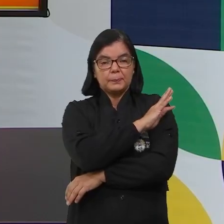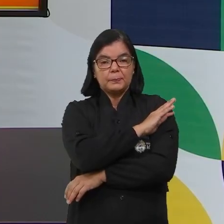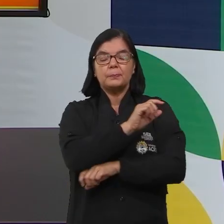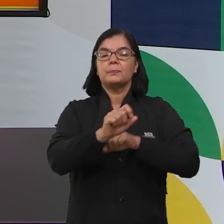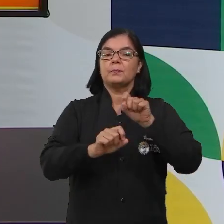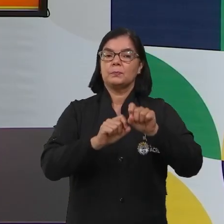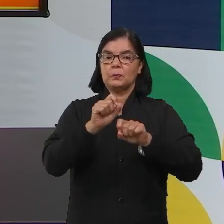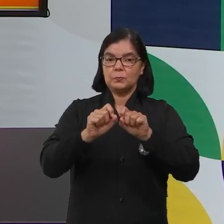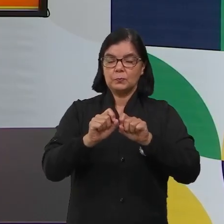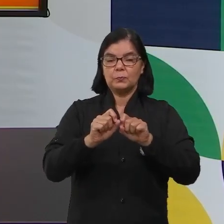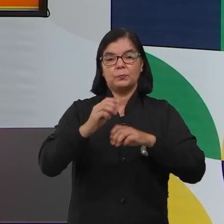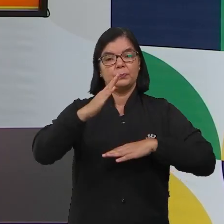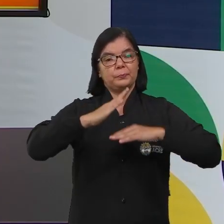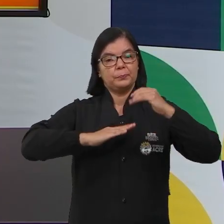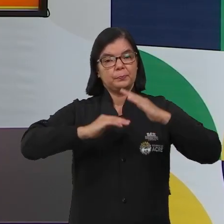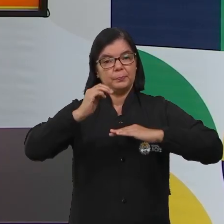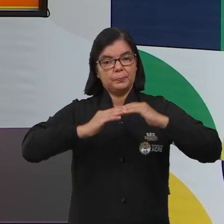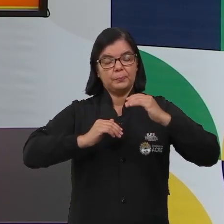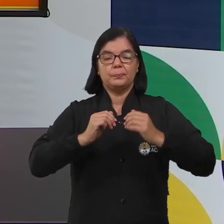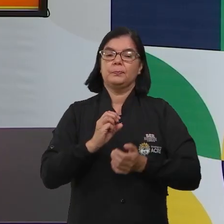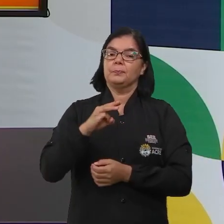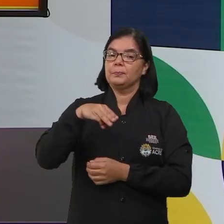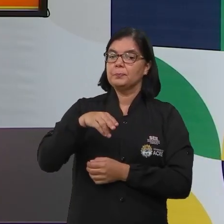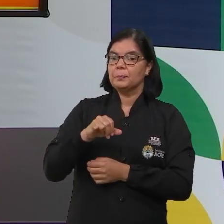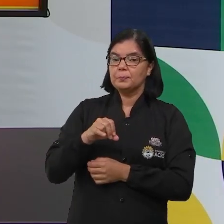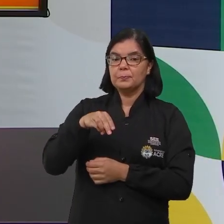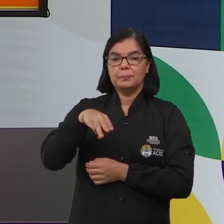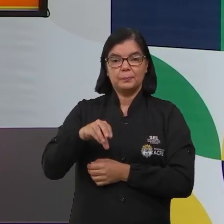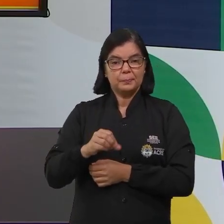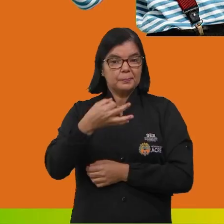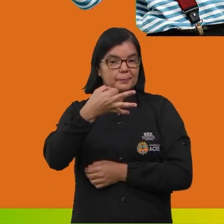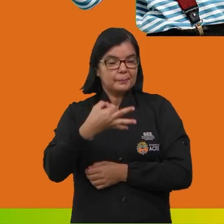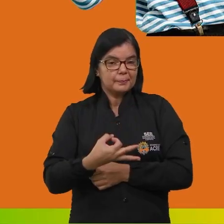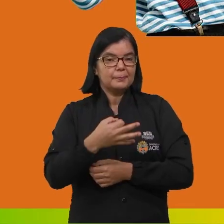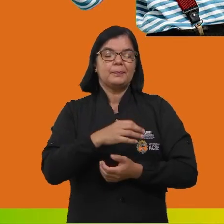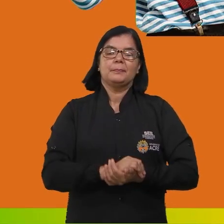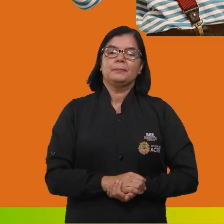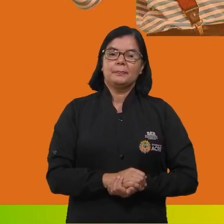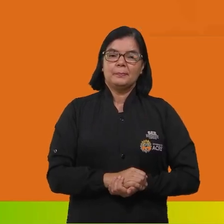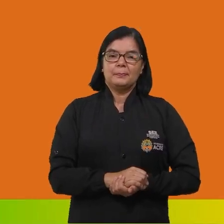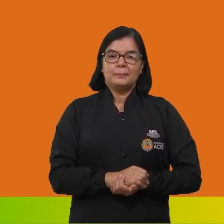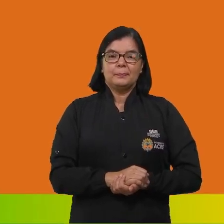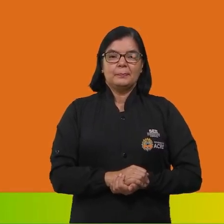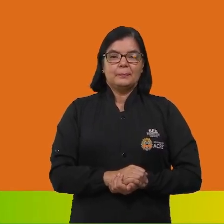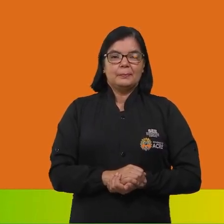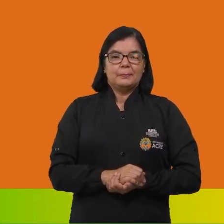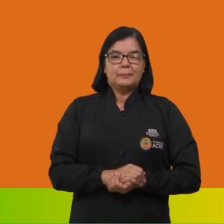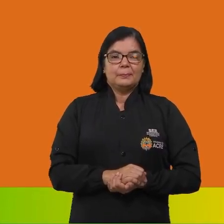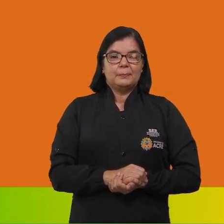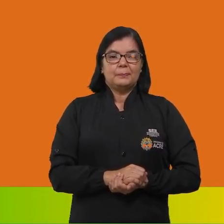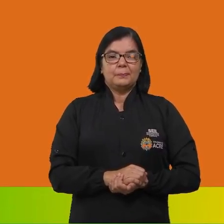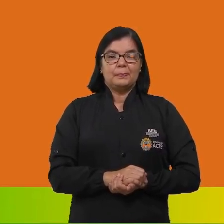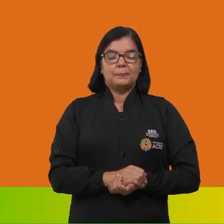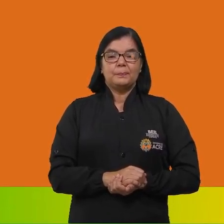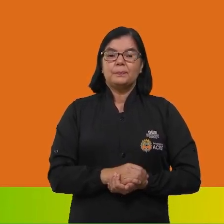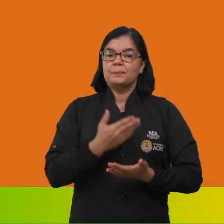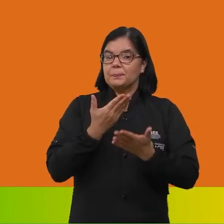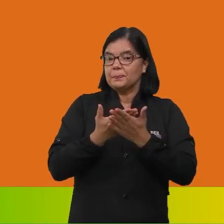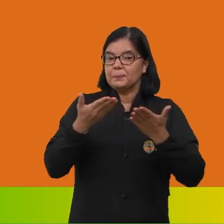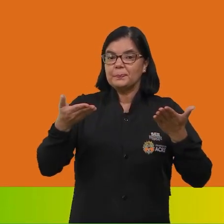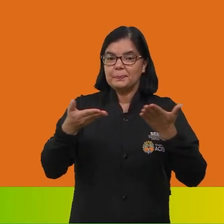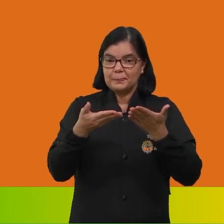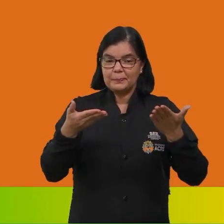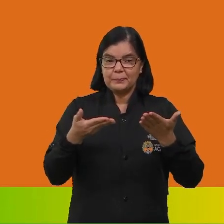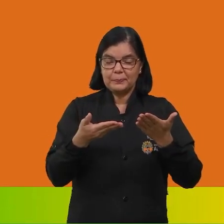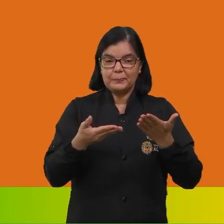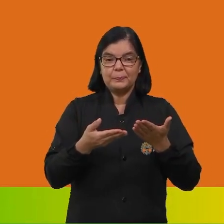ser o profissional, o mimo. Certinho? Vamos recapitular aqui a nossa aula de hoje.